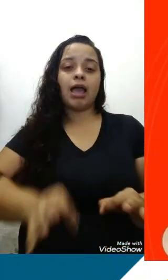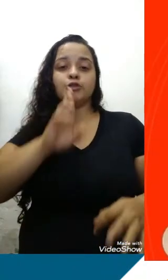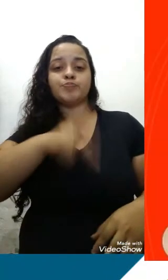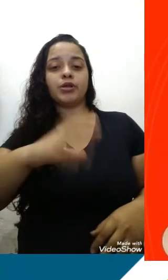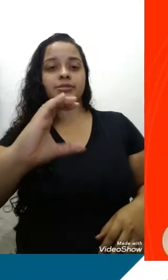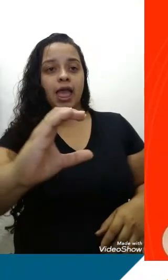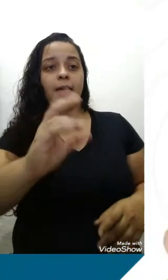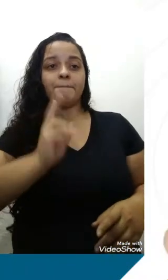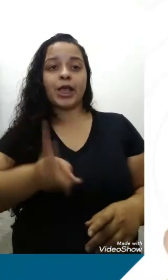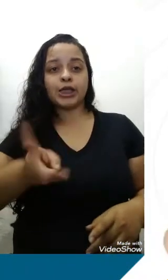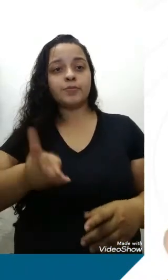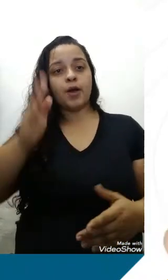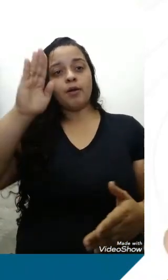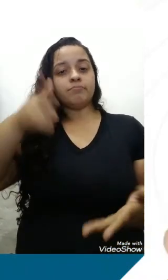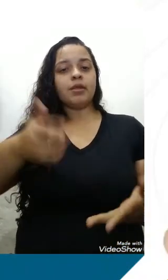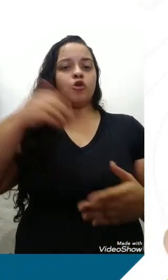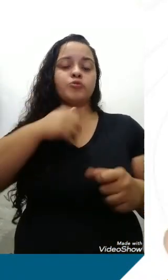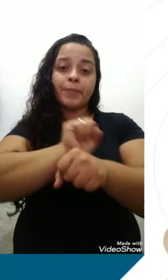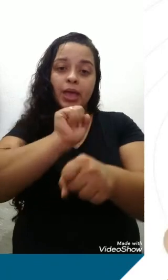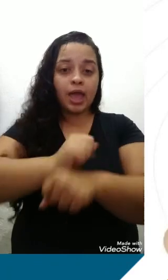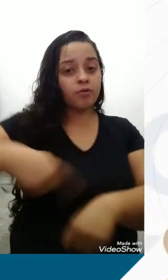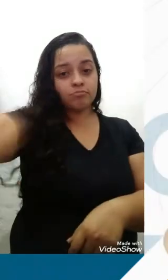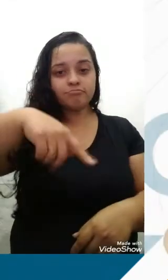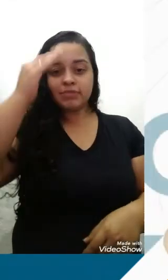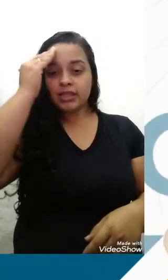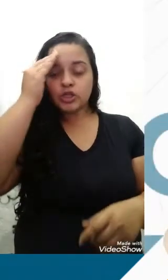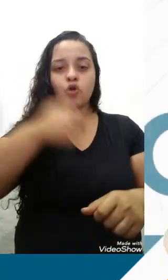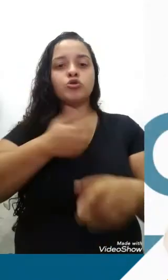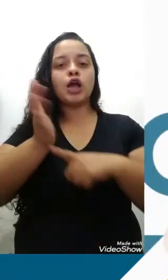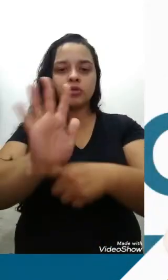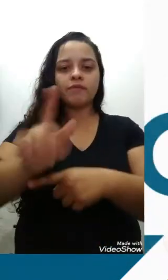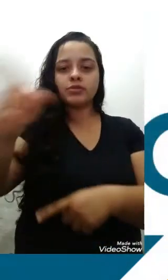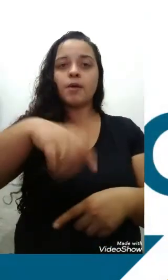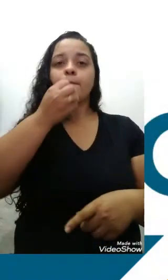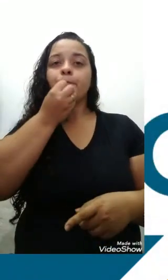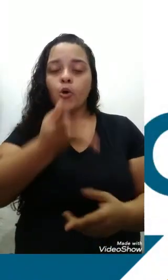Espero ter ajudado vocês. Uma ótima semana e bons estudos. Tchau, tchau.